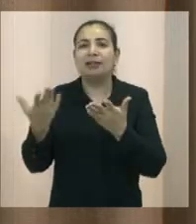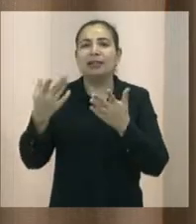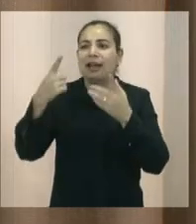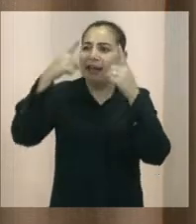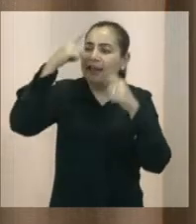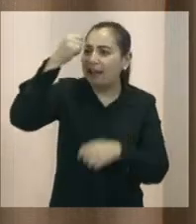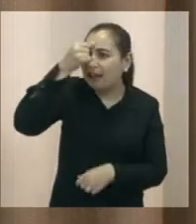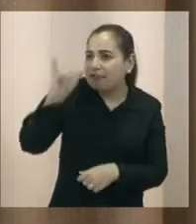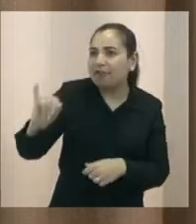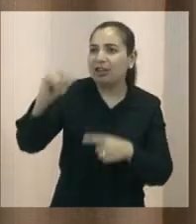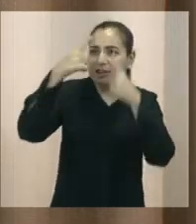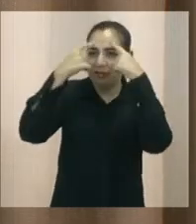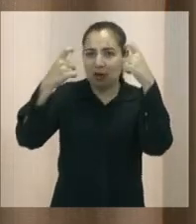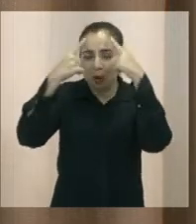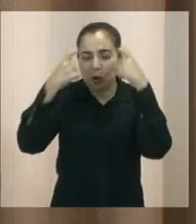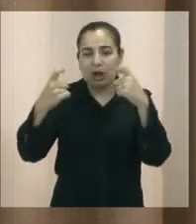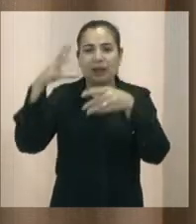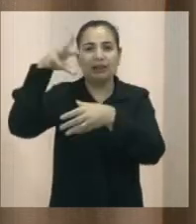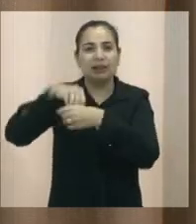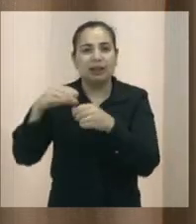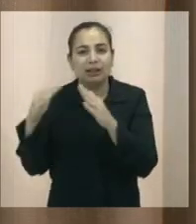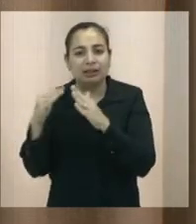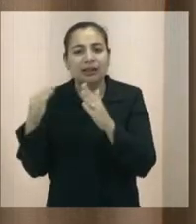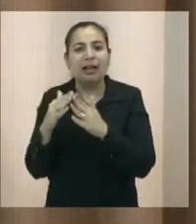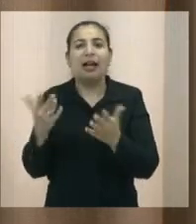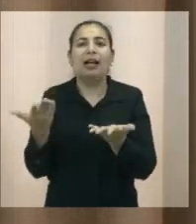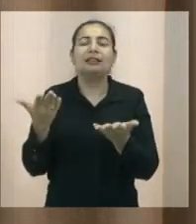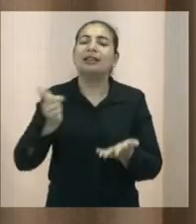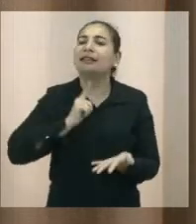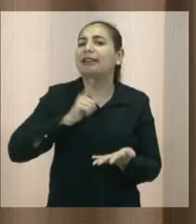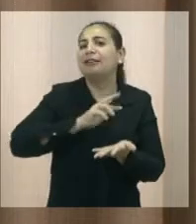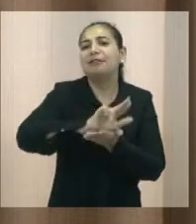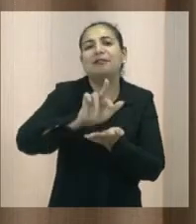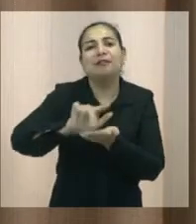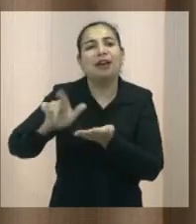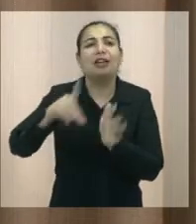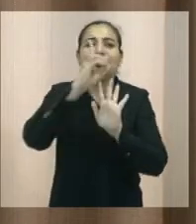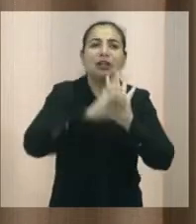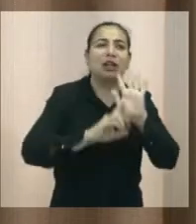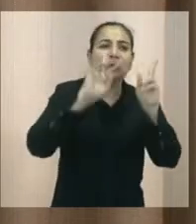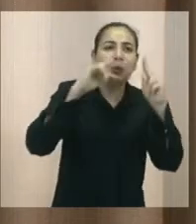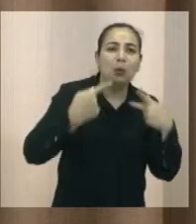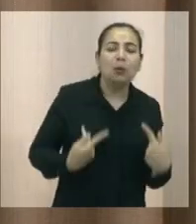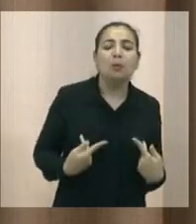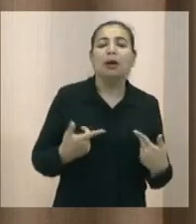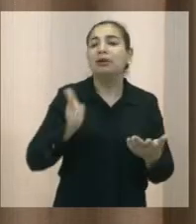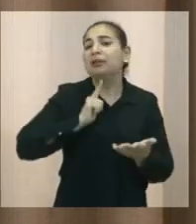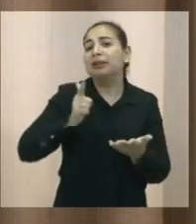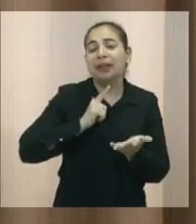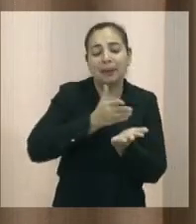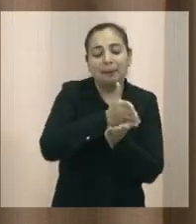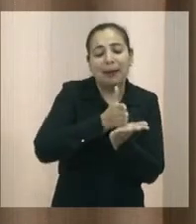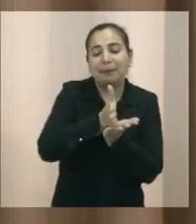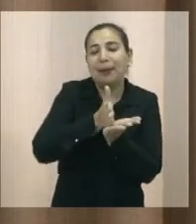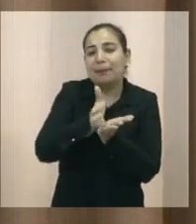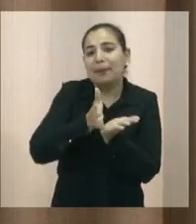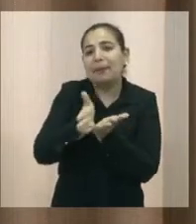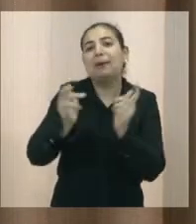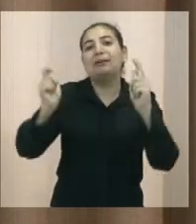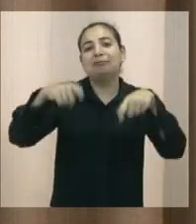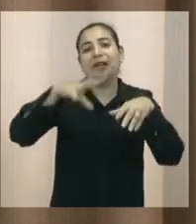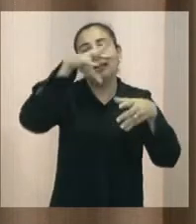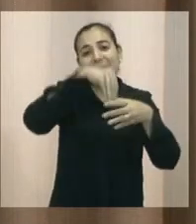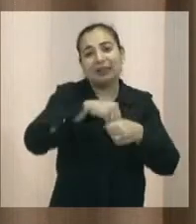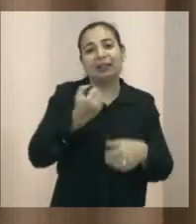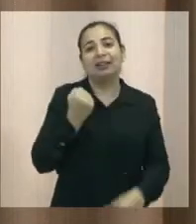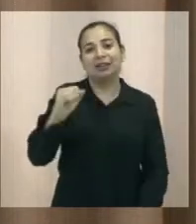também. Então, ela trabalha em vários cenários, em habitação, em direitos humanos, ela trabalha em vários cenários. Então, a possibilidade, uma gama muito